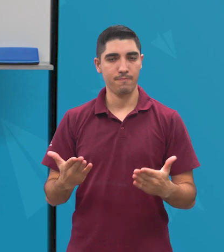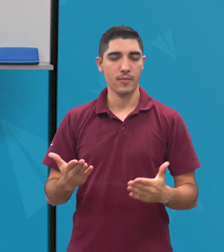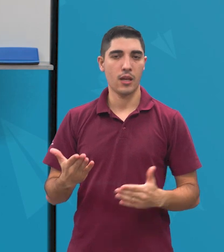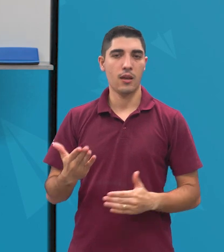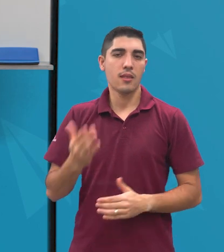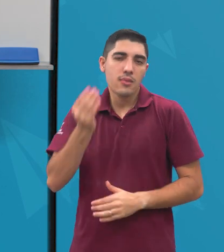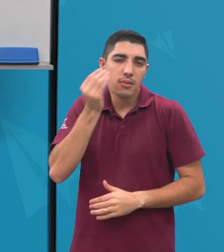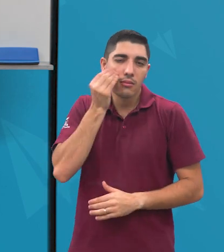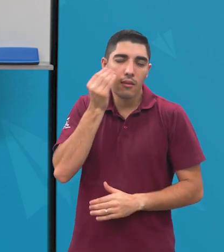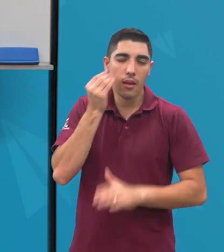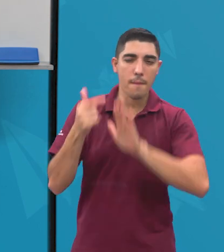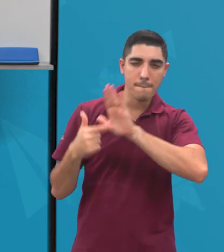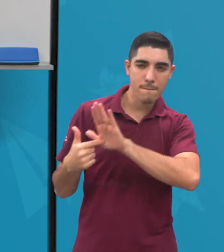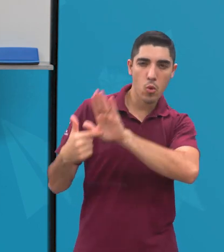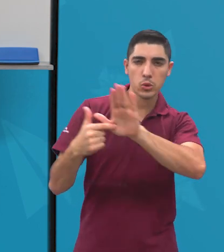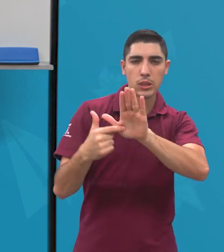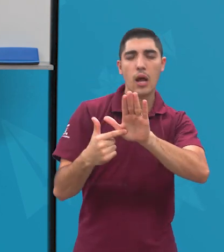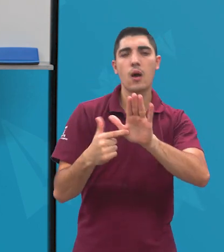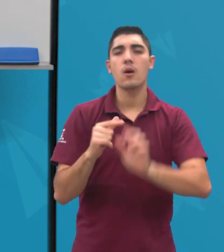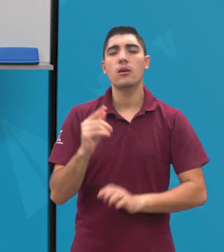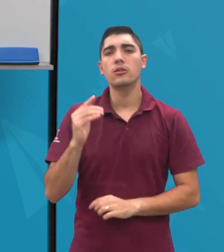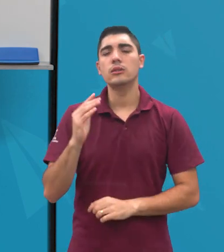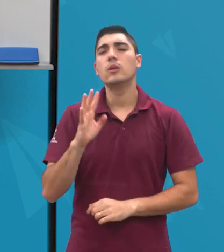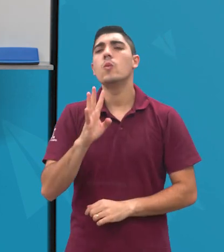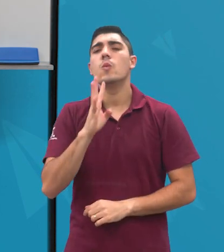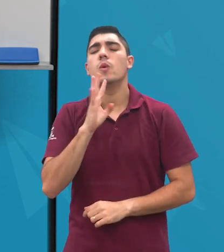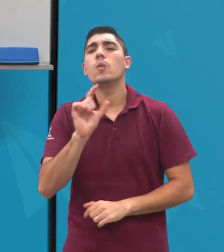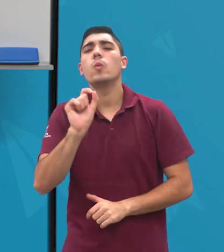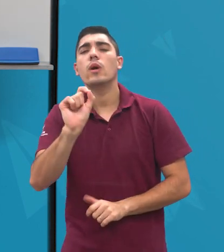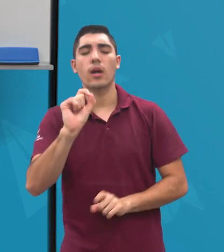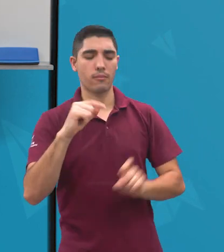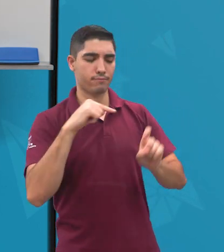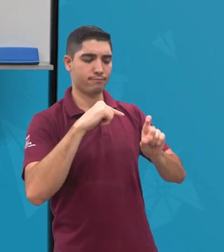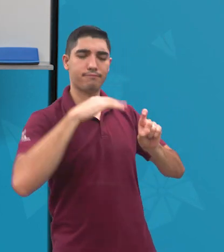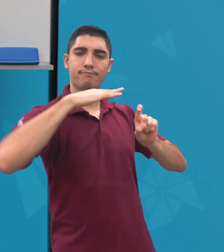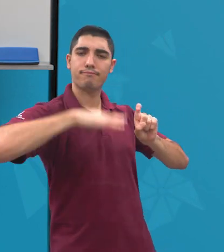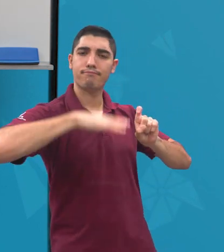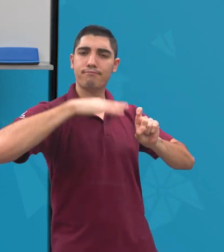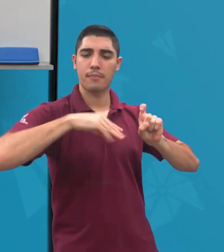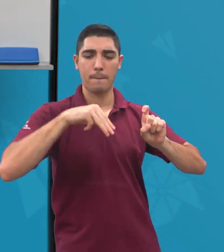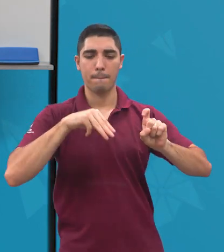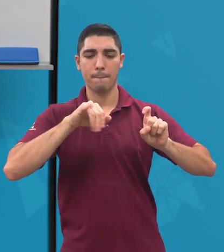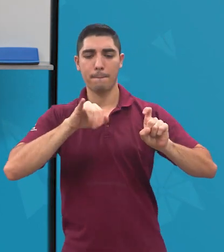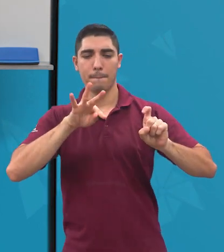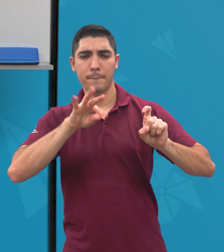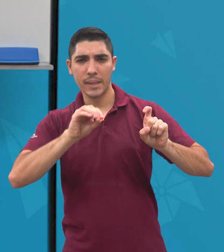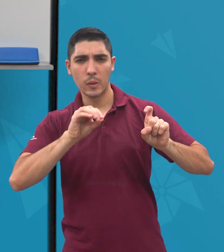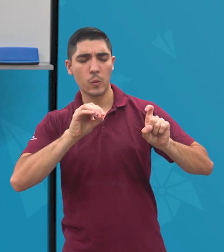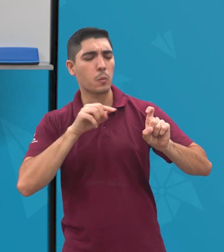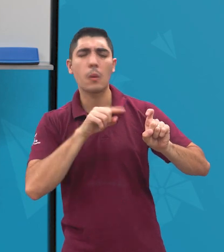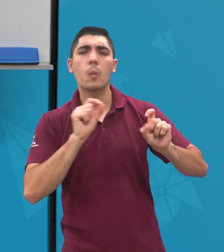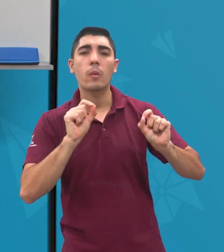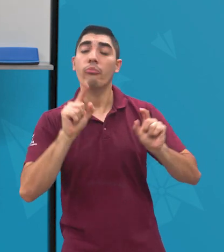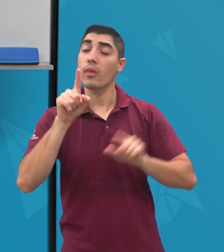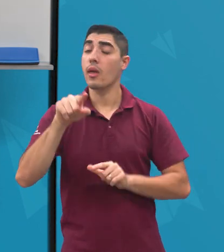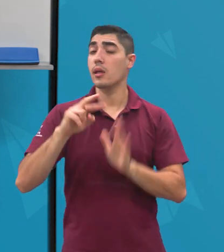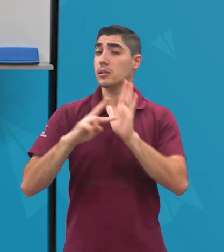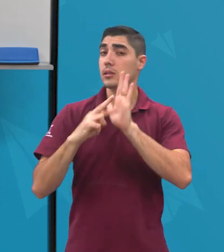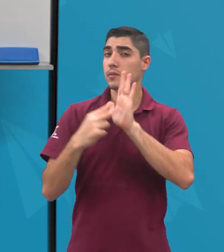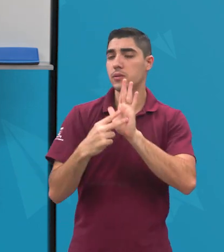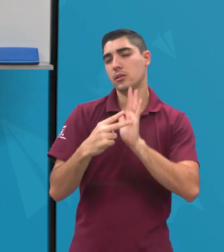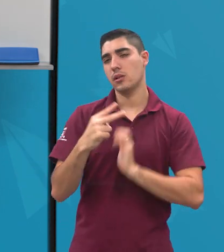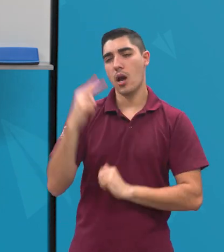tentarmos entender o que é o mito. Mito é uma história normalmente contada